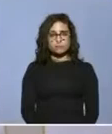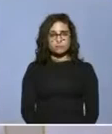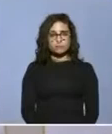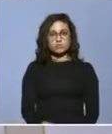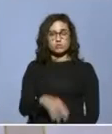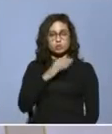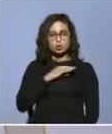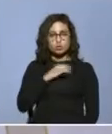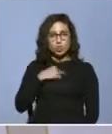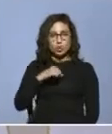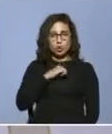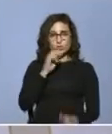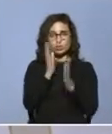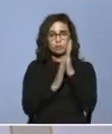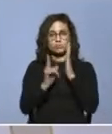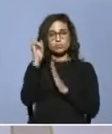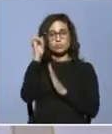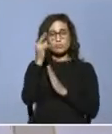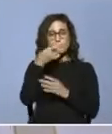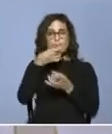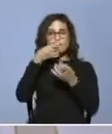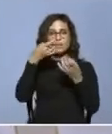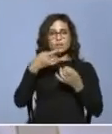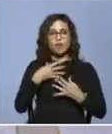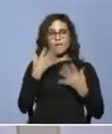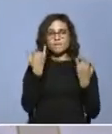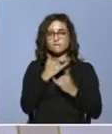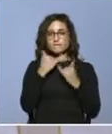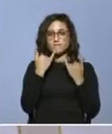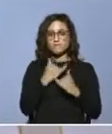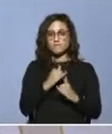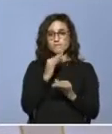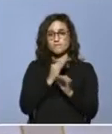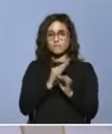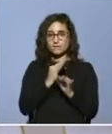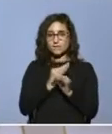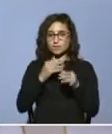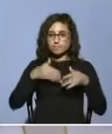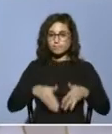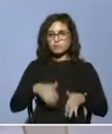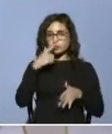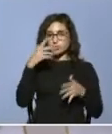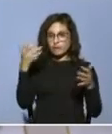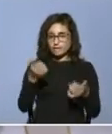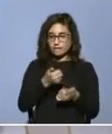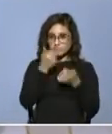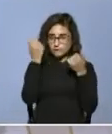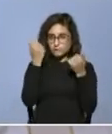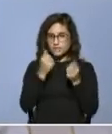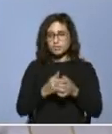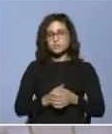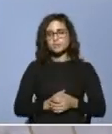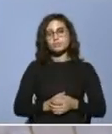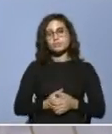Senhor nosso Deus, que nos dais a alegria de celebrar o nascimento do nosso Redentor,